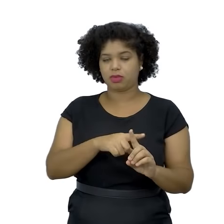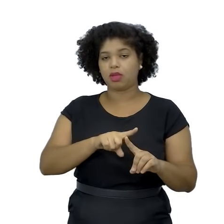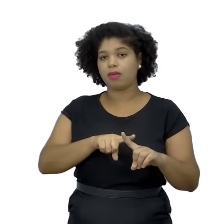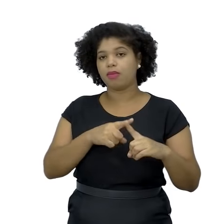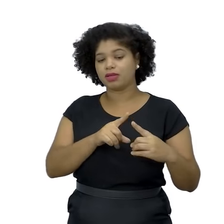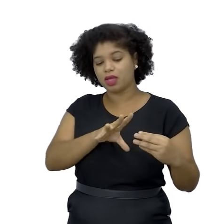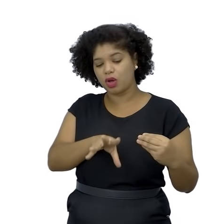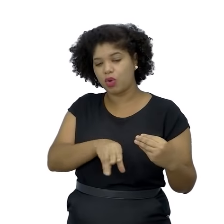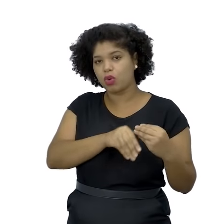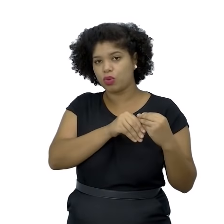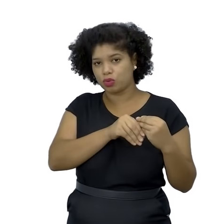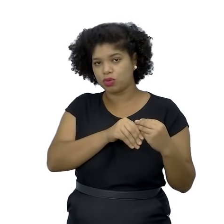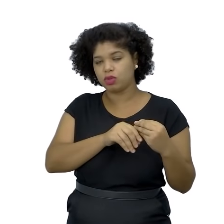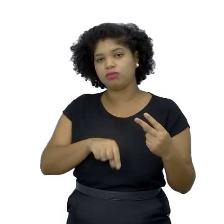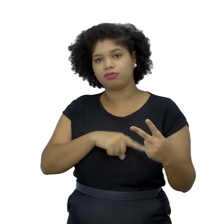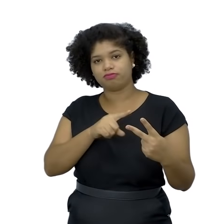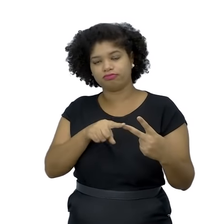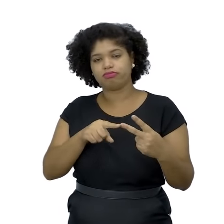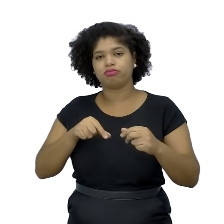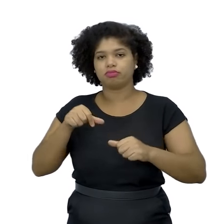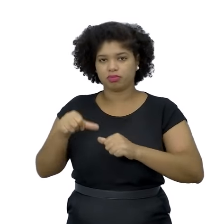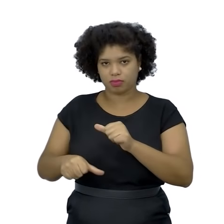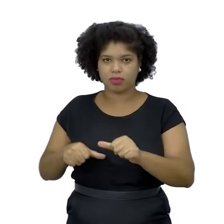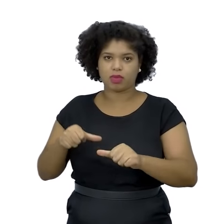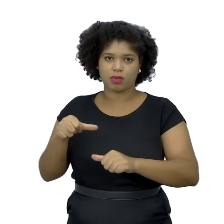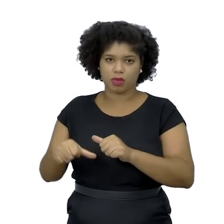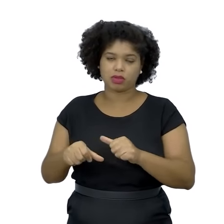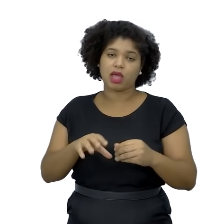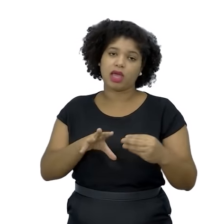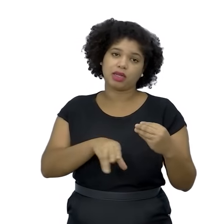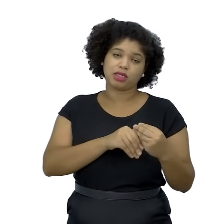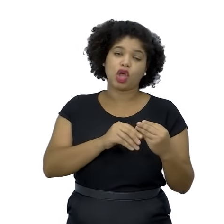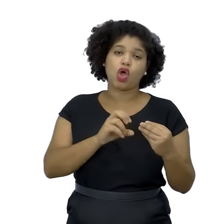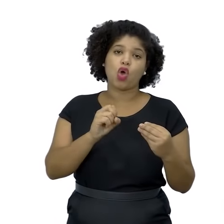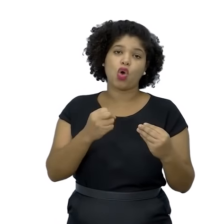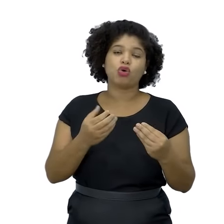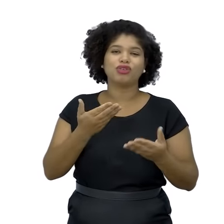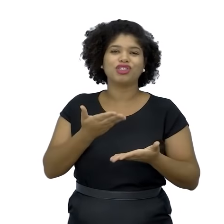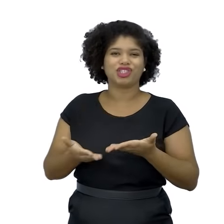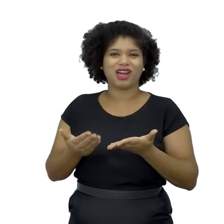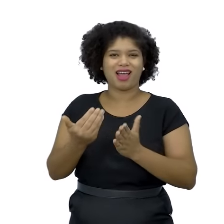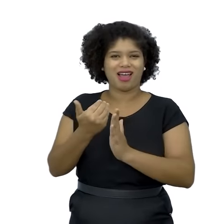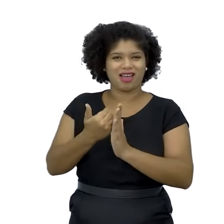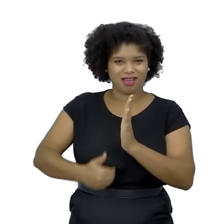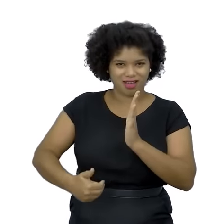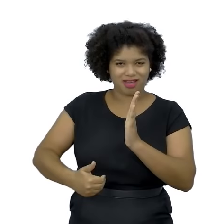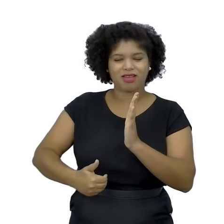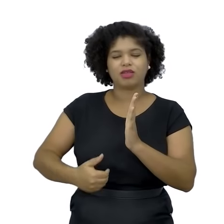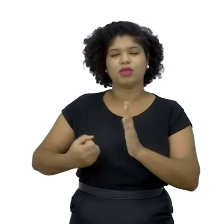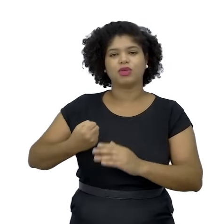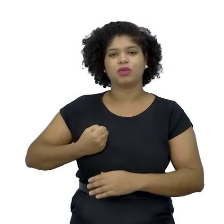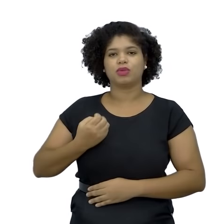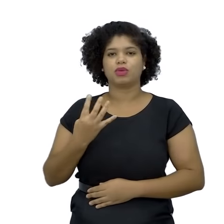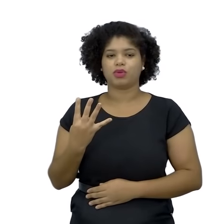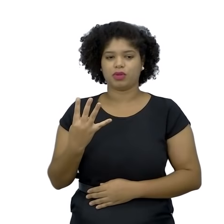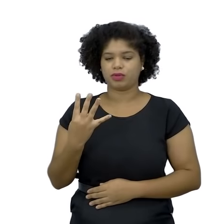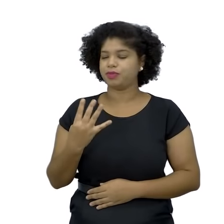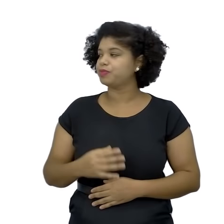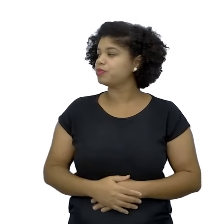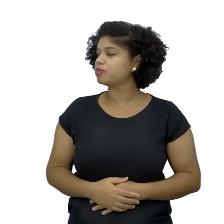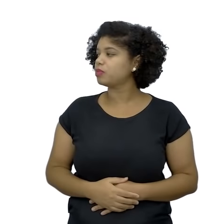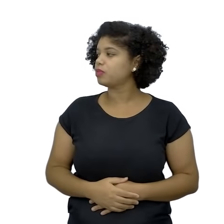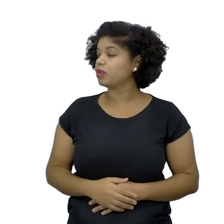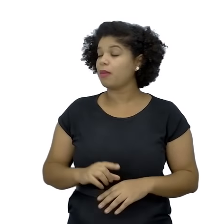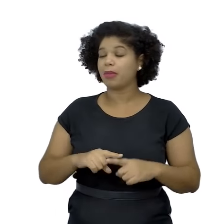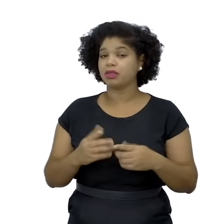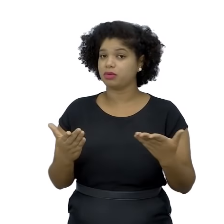composição e de transformação, de acrescentar e de retirar, isso aqui na aula 4. Já na aula 8,